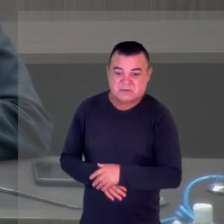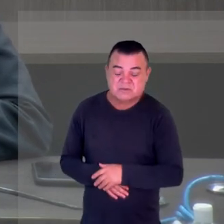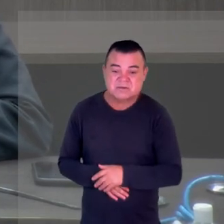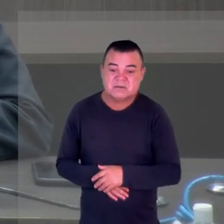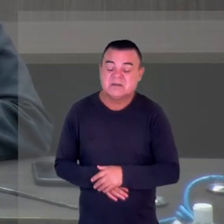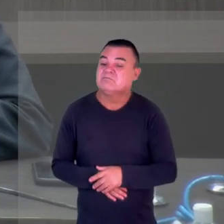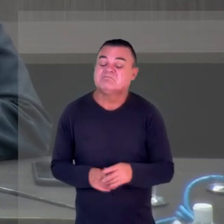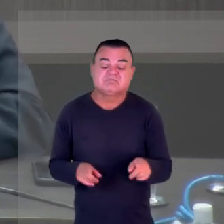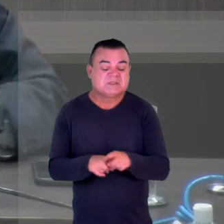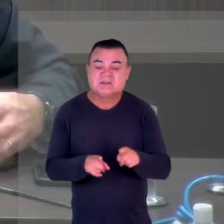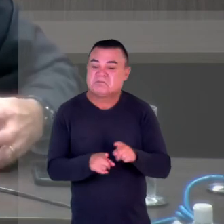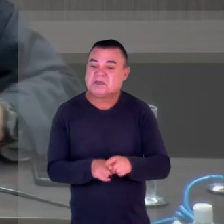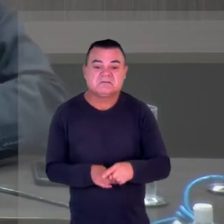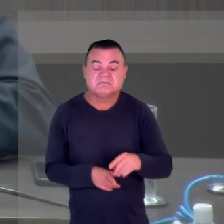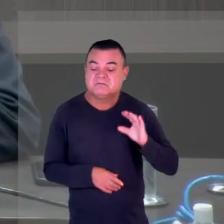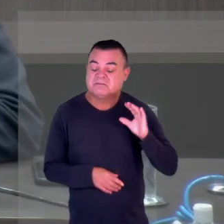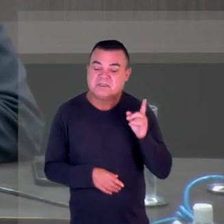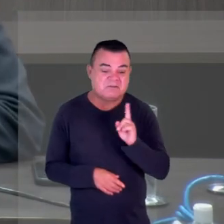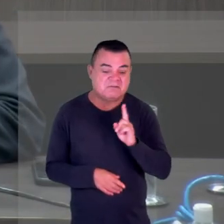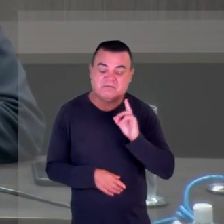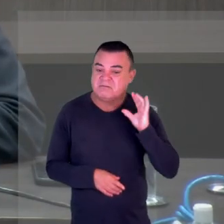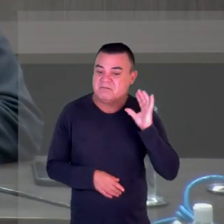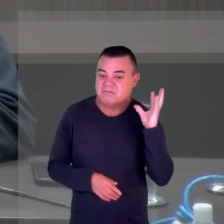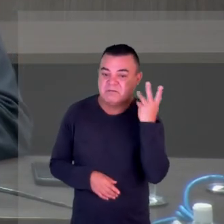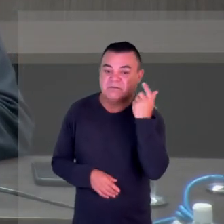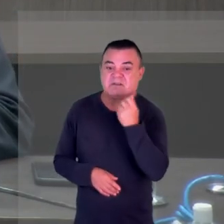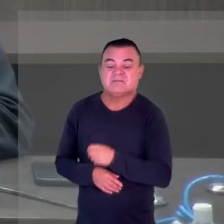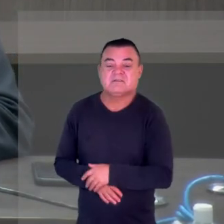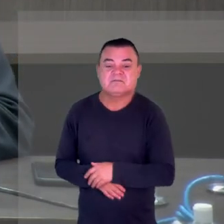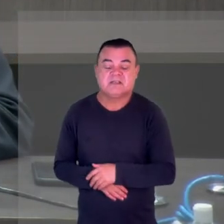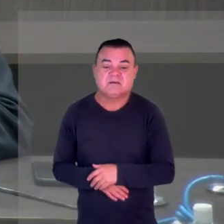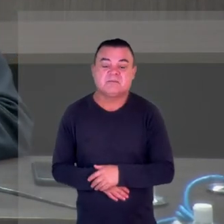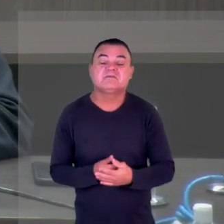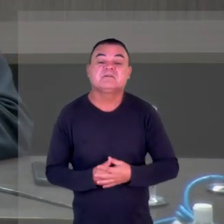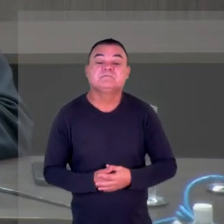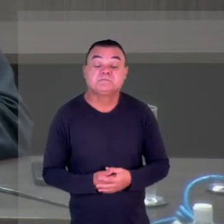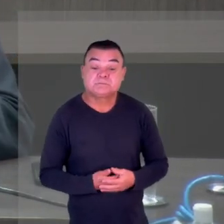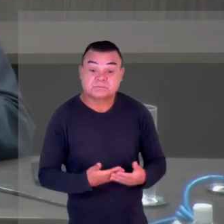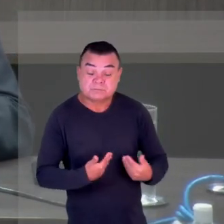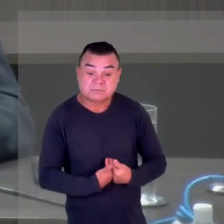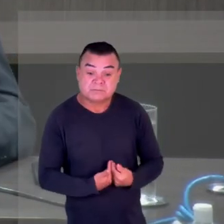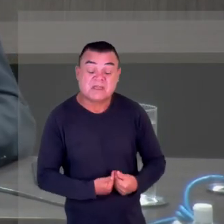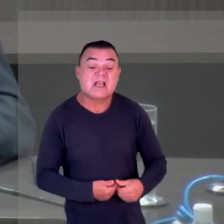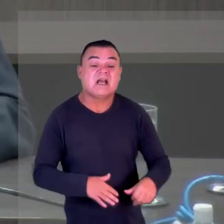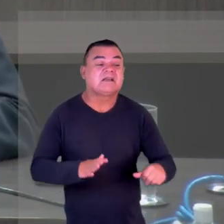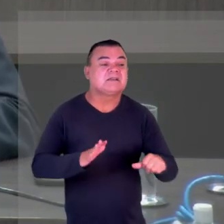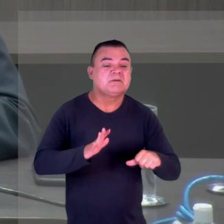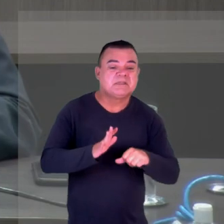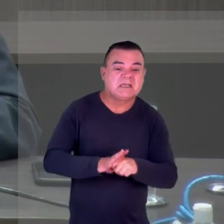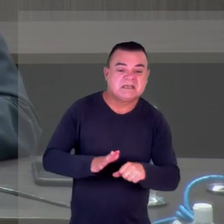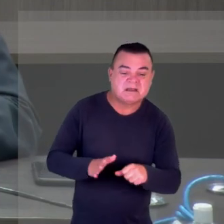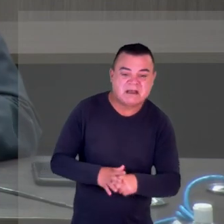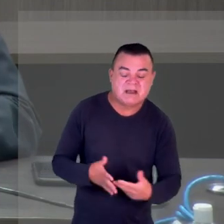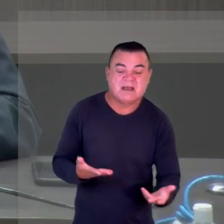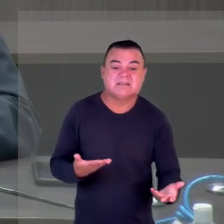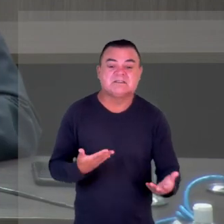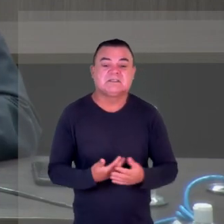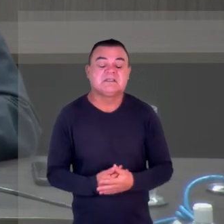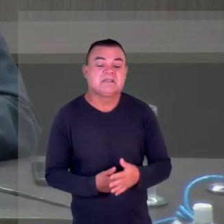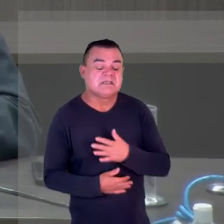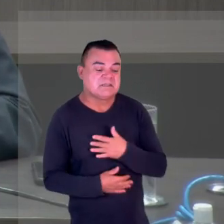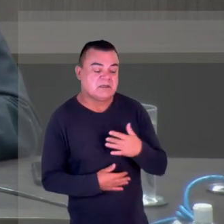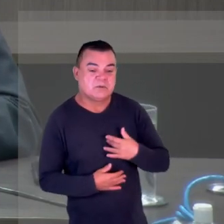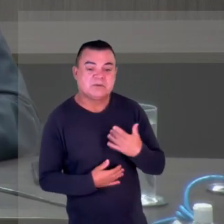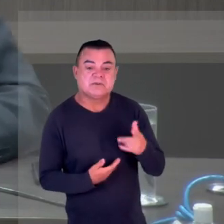nenhum outro item tudo está interligado tudo está ligado ao Pilar fundamental estabelecido